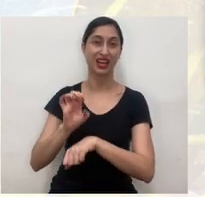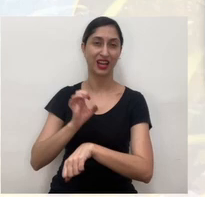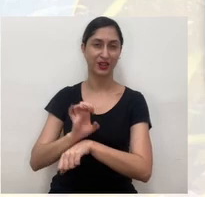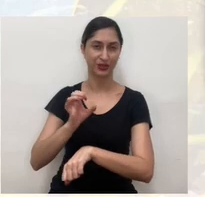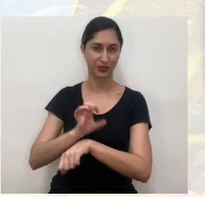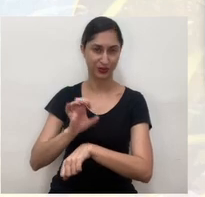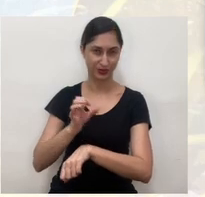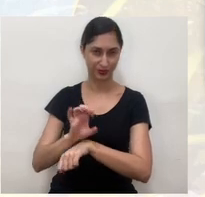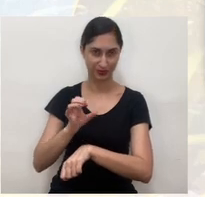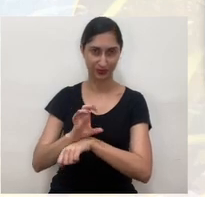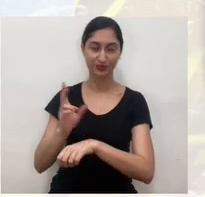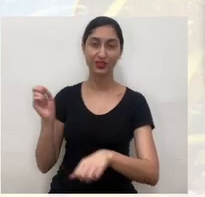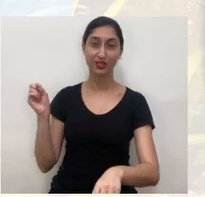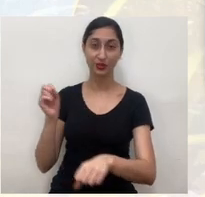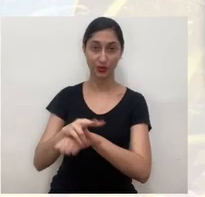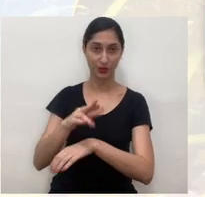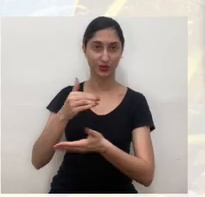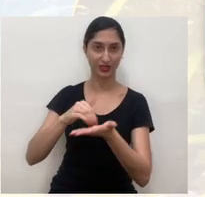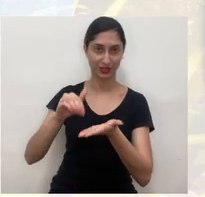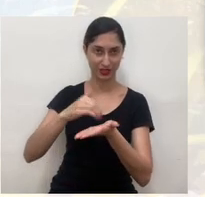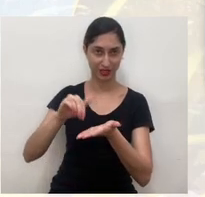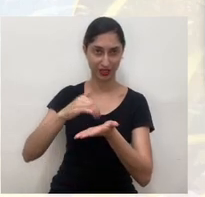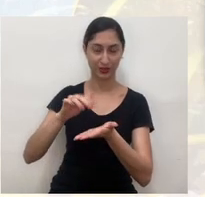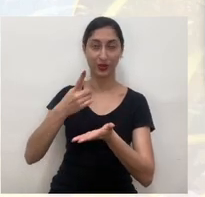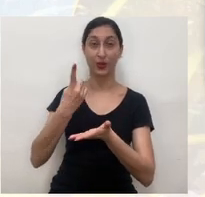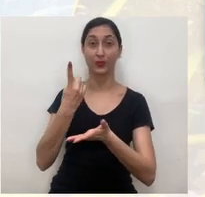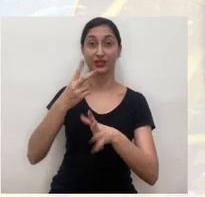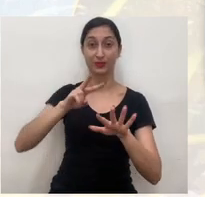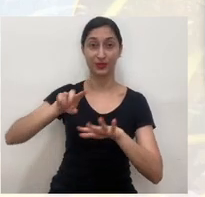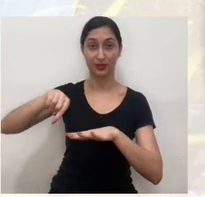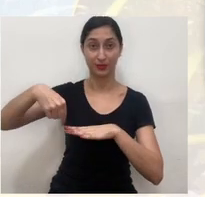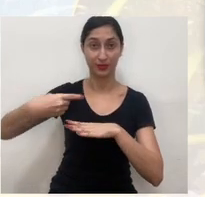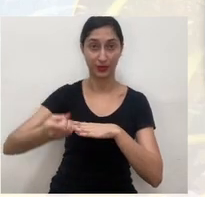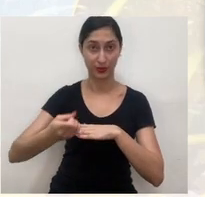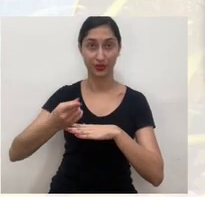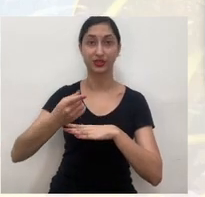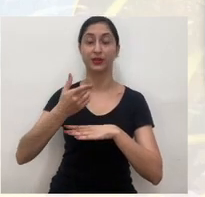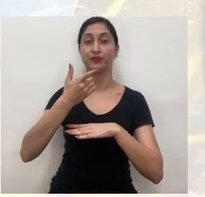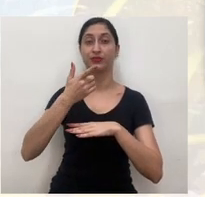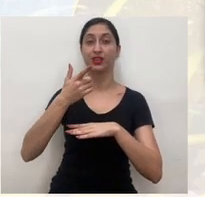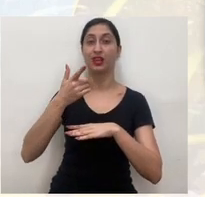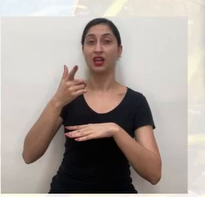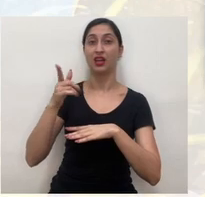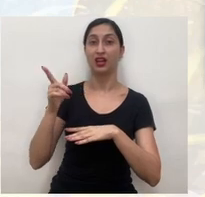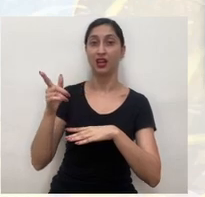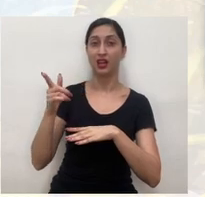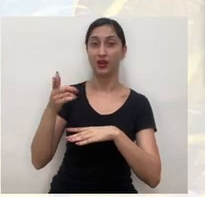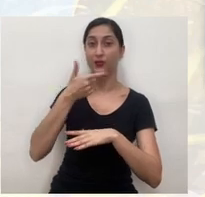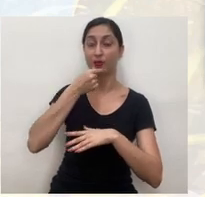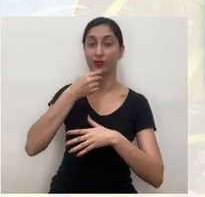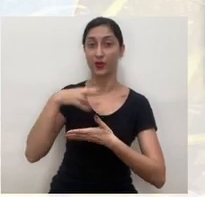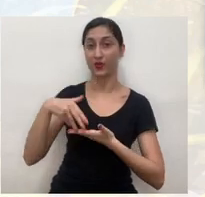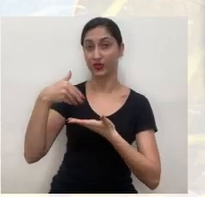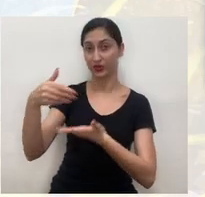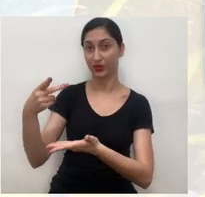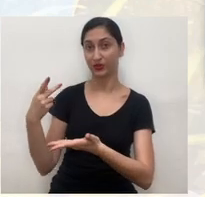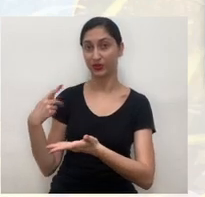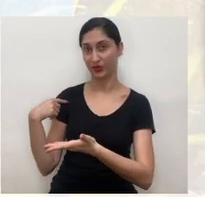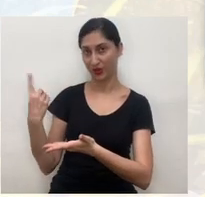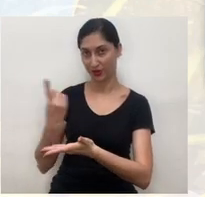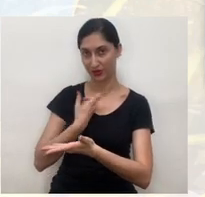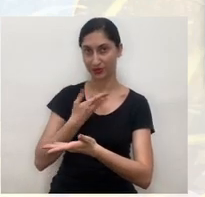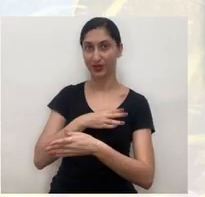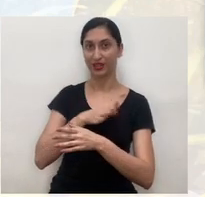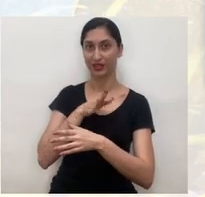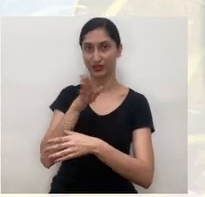entramos no escritório, aí uma semana depois ele foi, eu vou ver um jardim novo, venham comigo para vocês aprenderem. Tá bom.